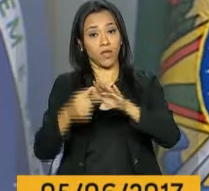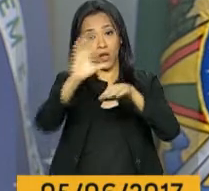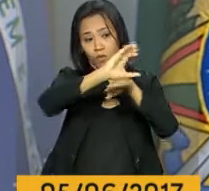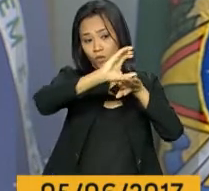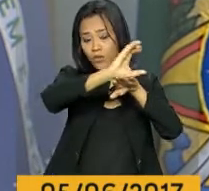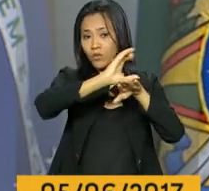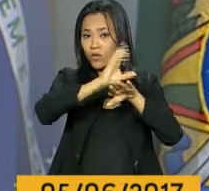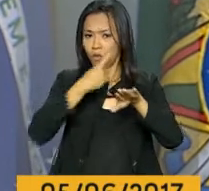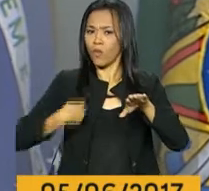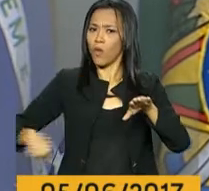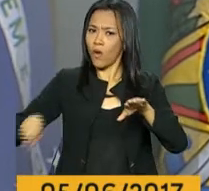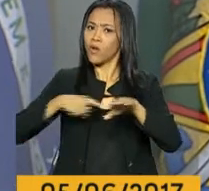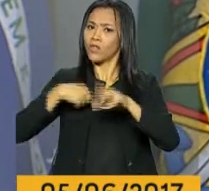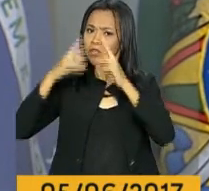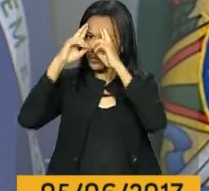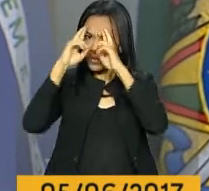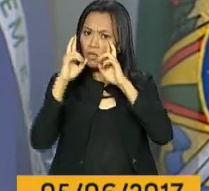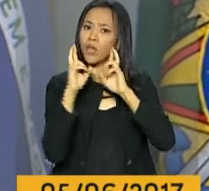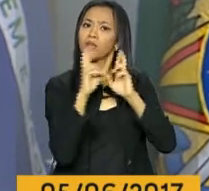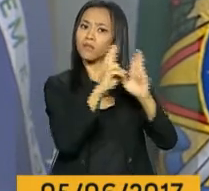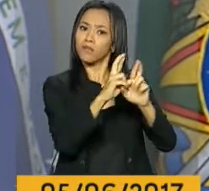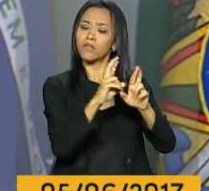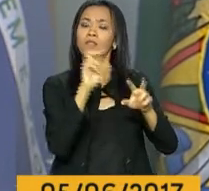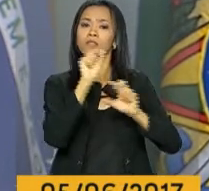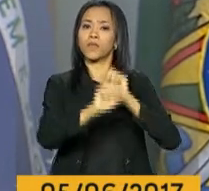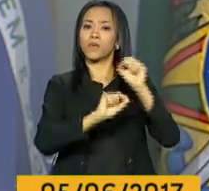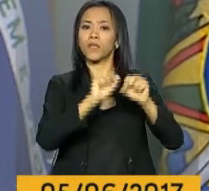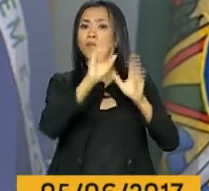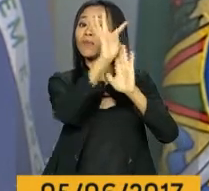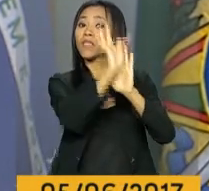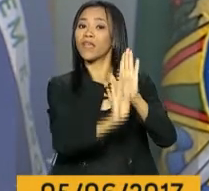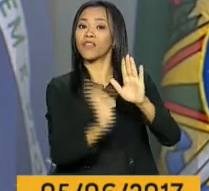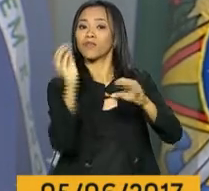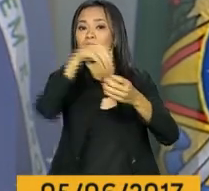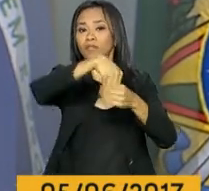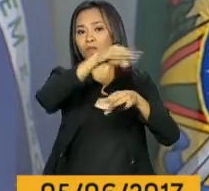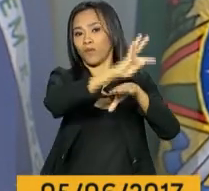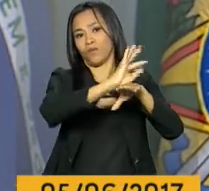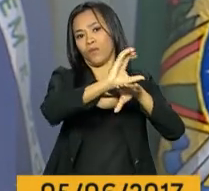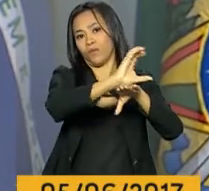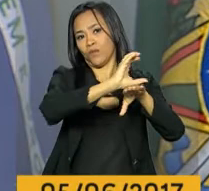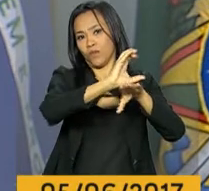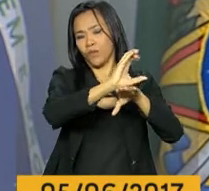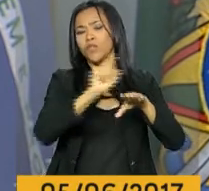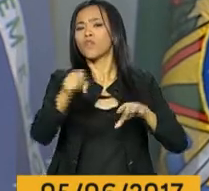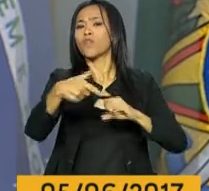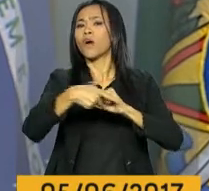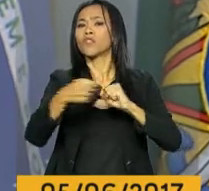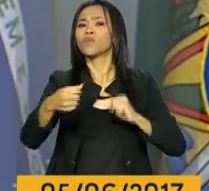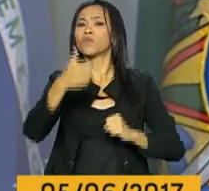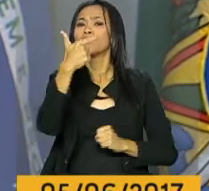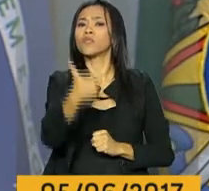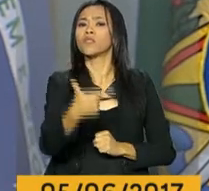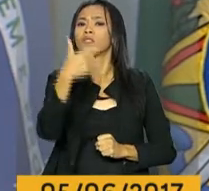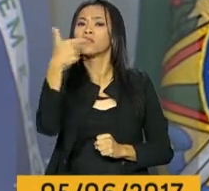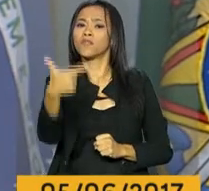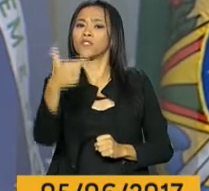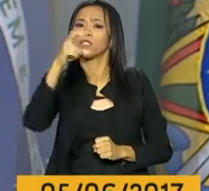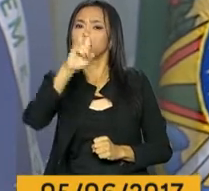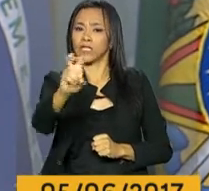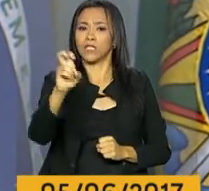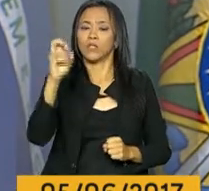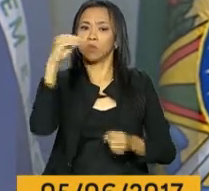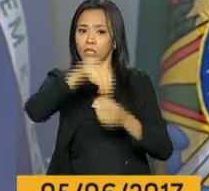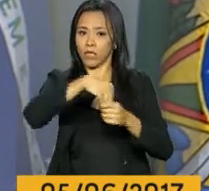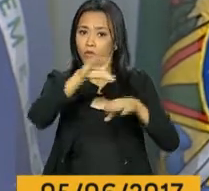dando cumprimento ao texto constitucional e peço até gentileza depois de examinarem o artigo 225 da constituição federal